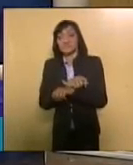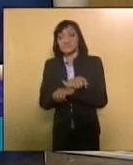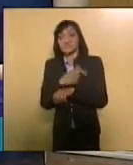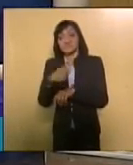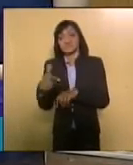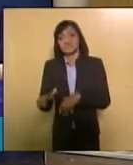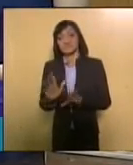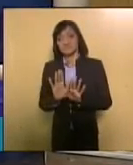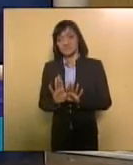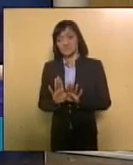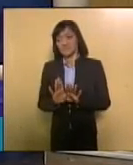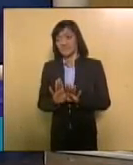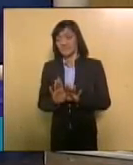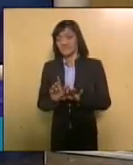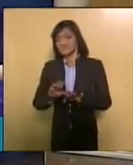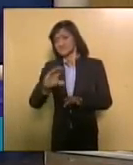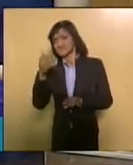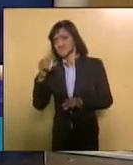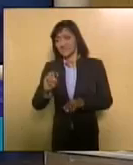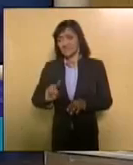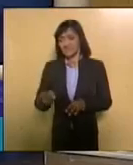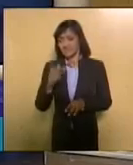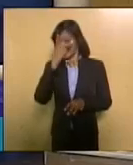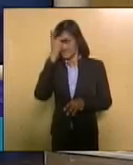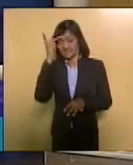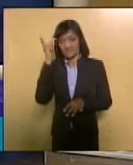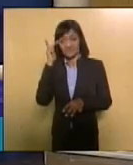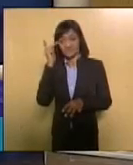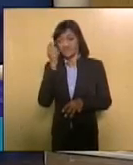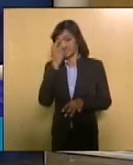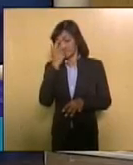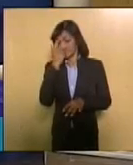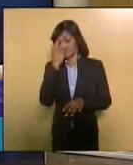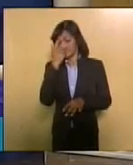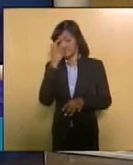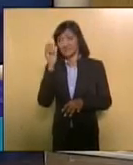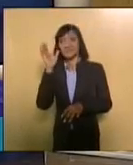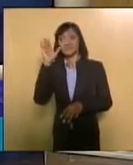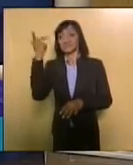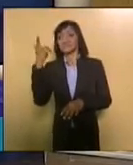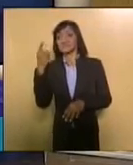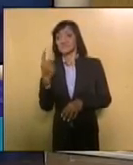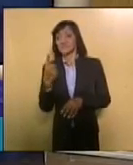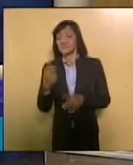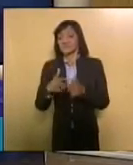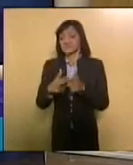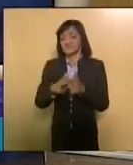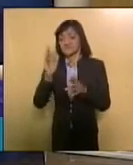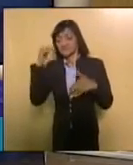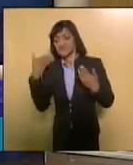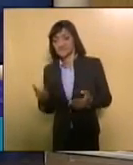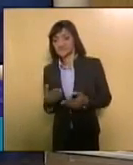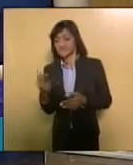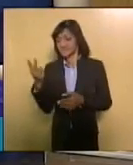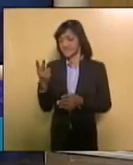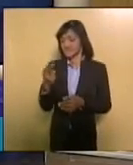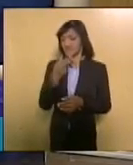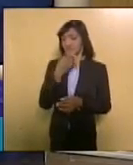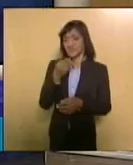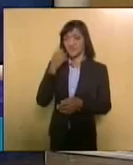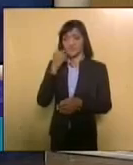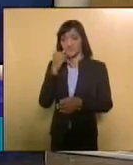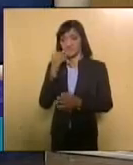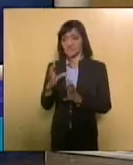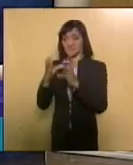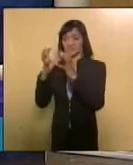10.000 habitantes aí de repente Teve um caso uma situação que um casal sei lá se entendeu teve um conflito e duas